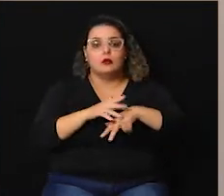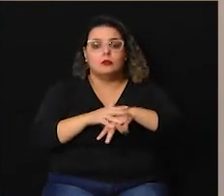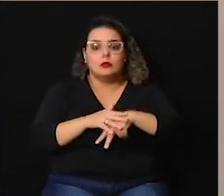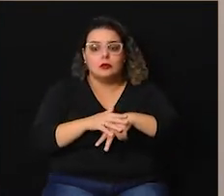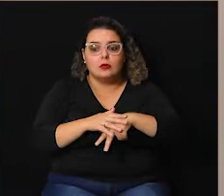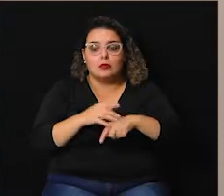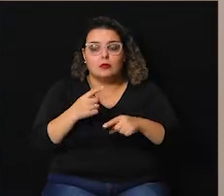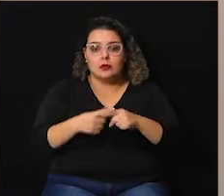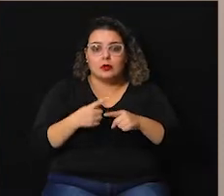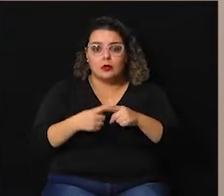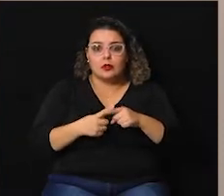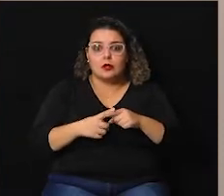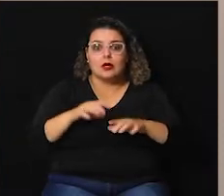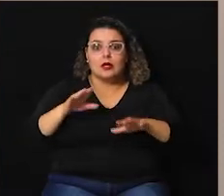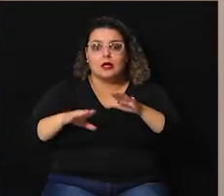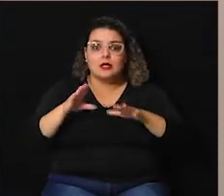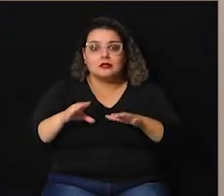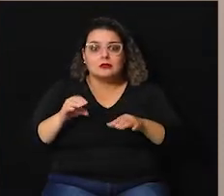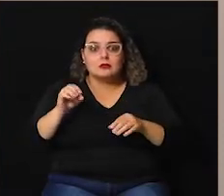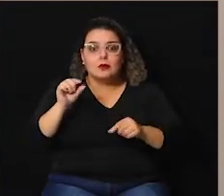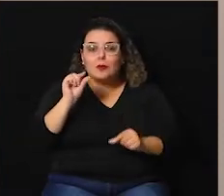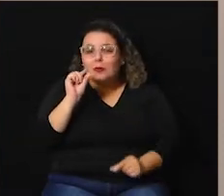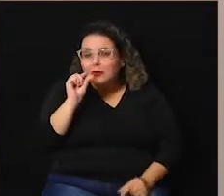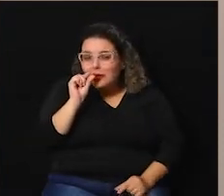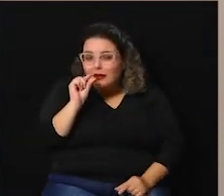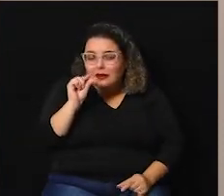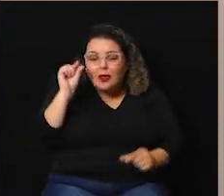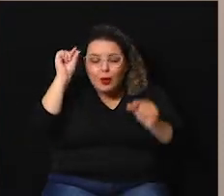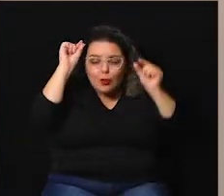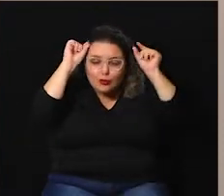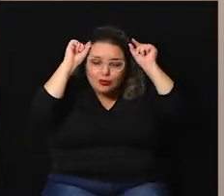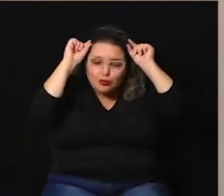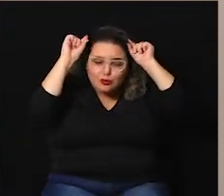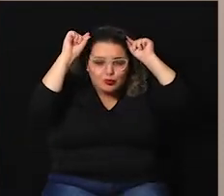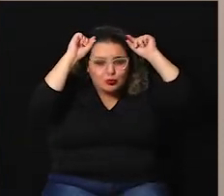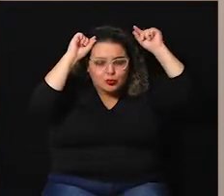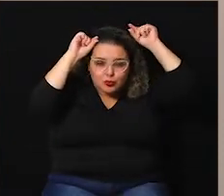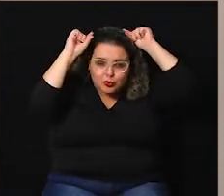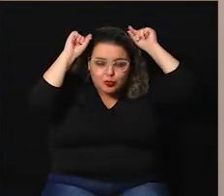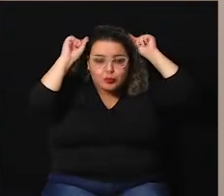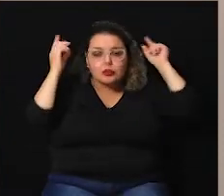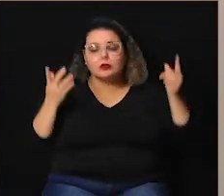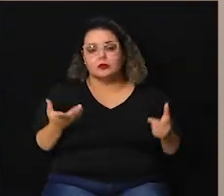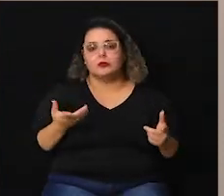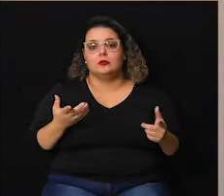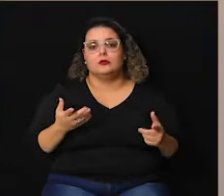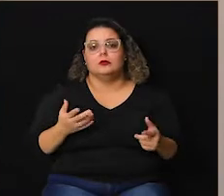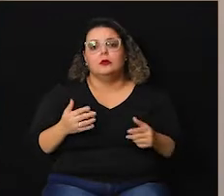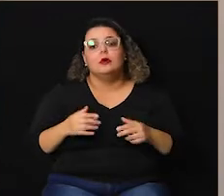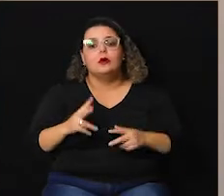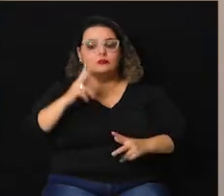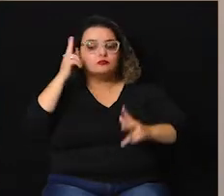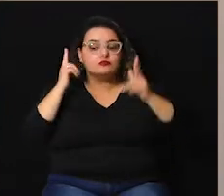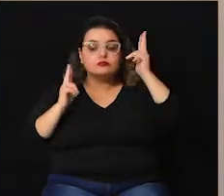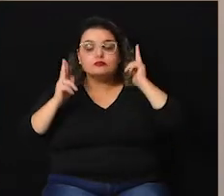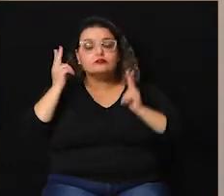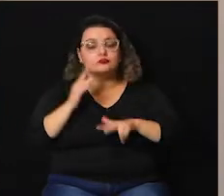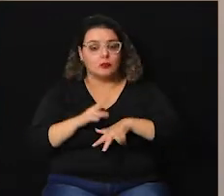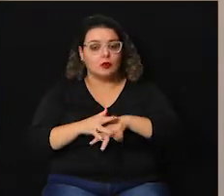porque as lesões muitas vezes são muito pequenas. Então, o paciente vai lá no